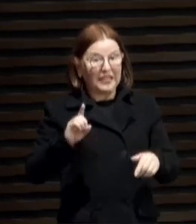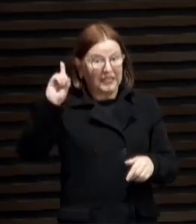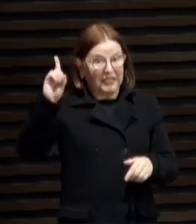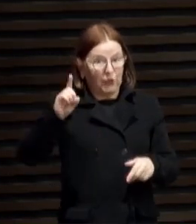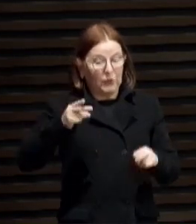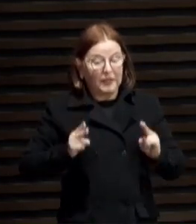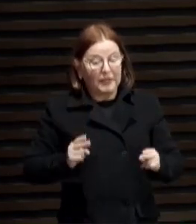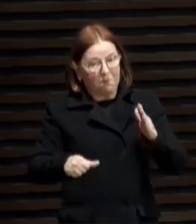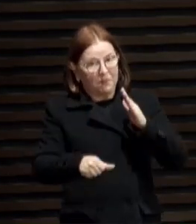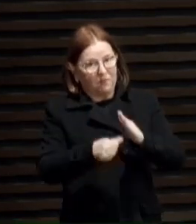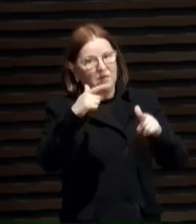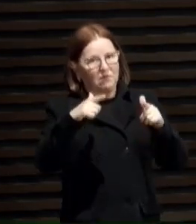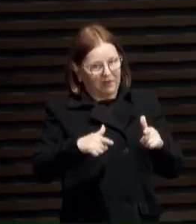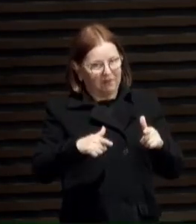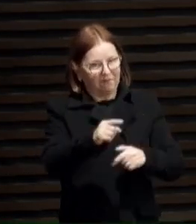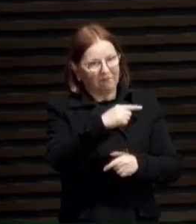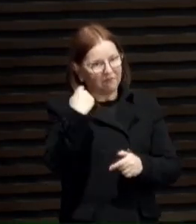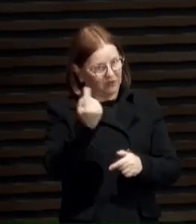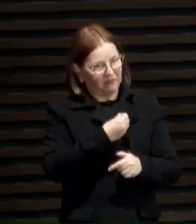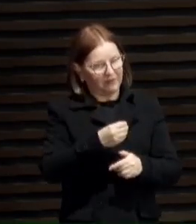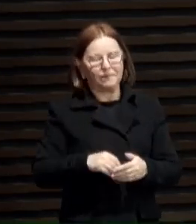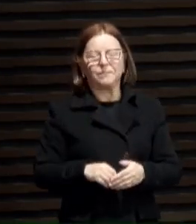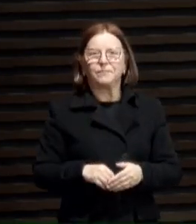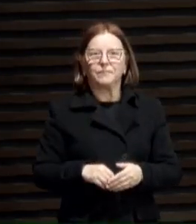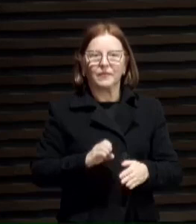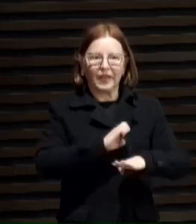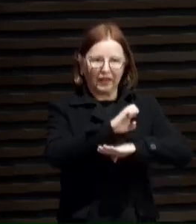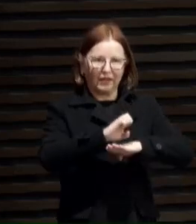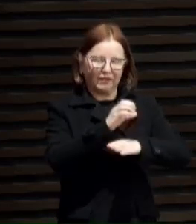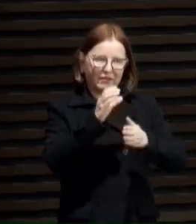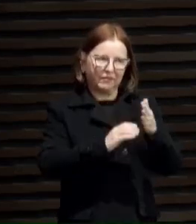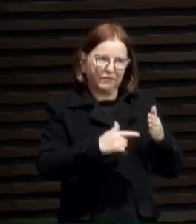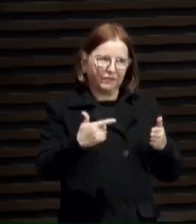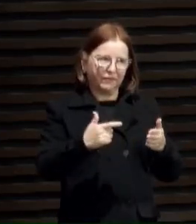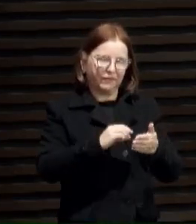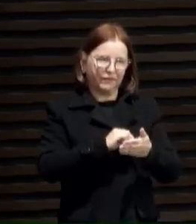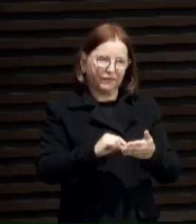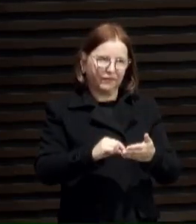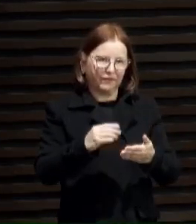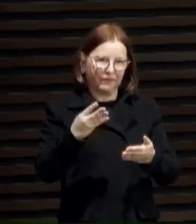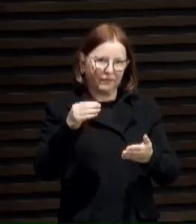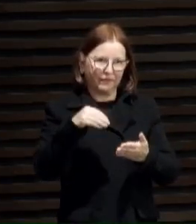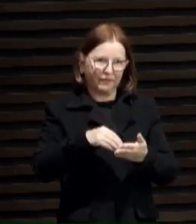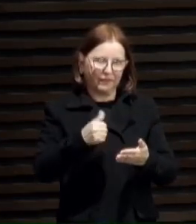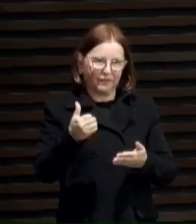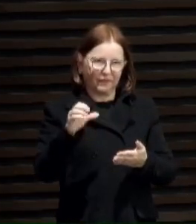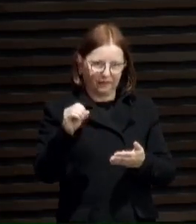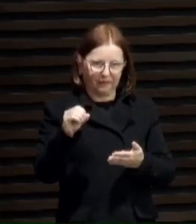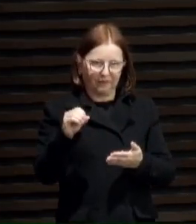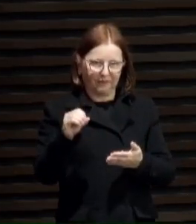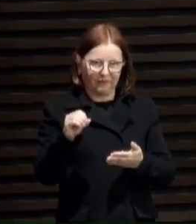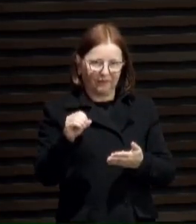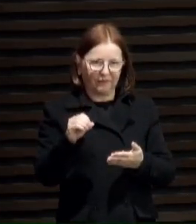Nada. Então, lá em Efésios, capítulo 2, de 4 a 10, eu quero ler esse